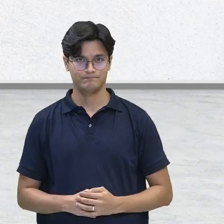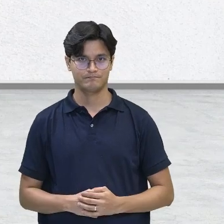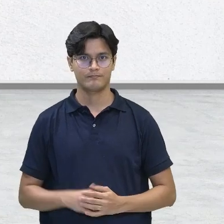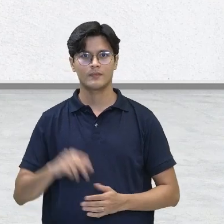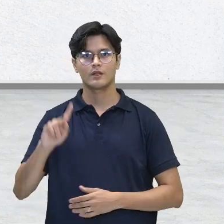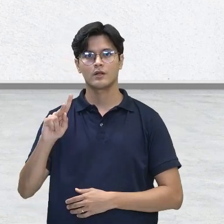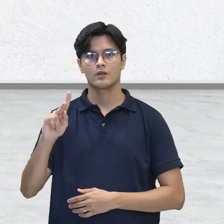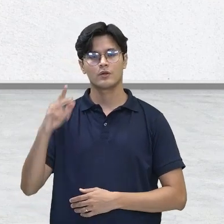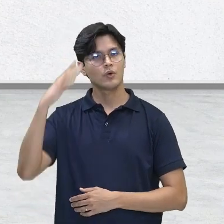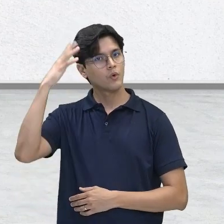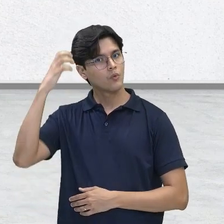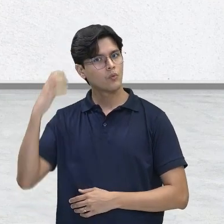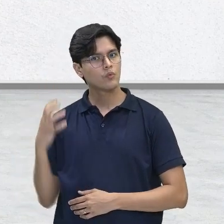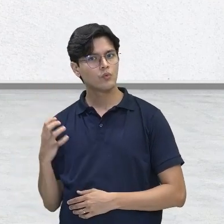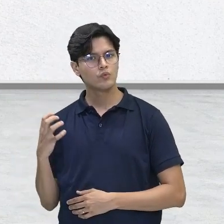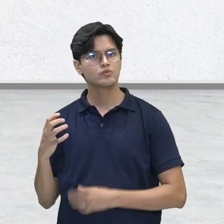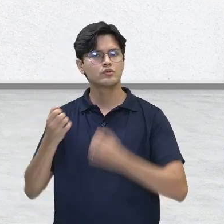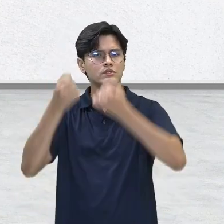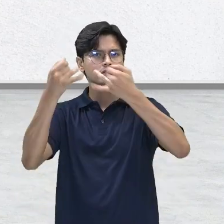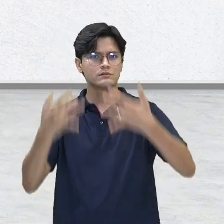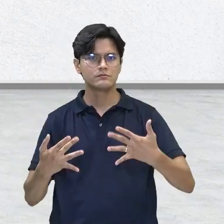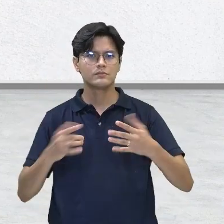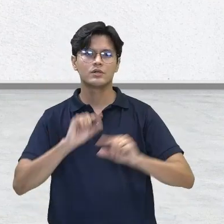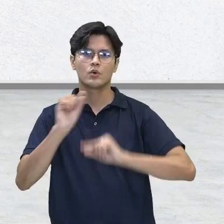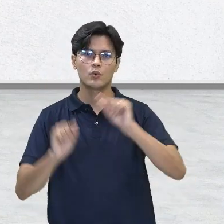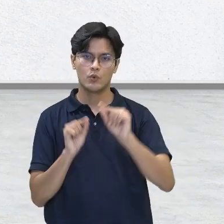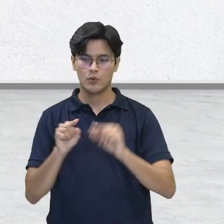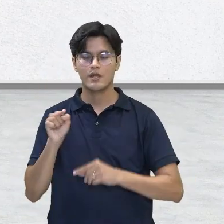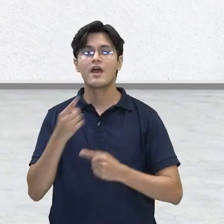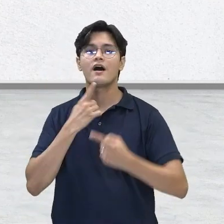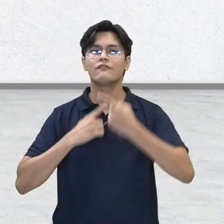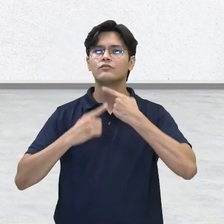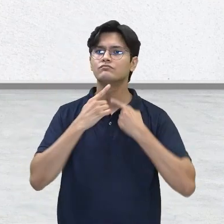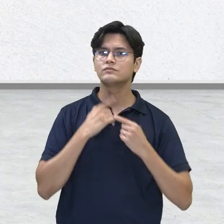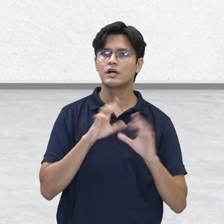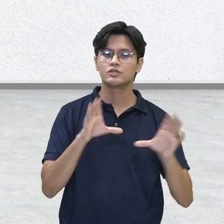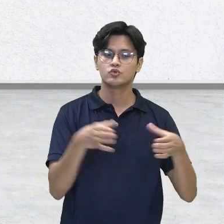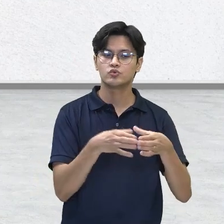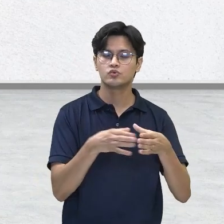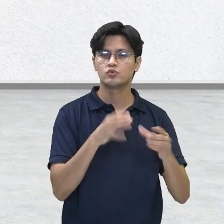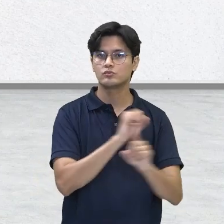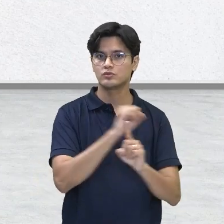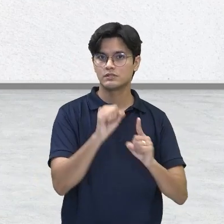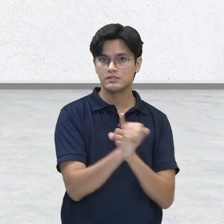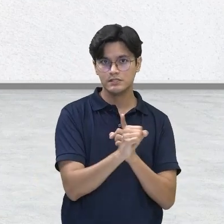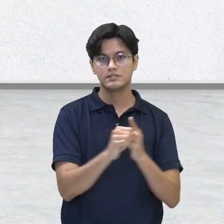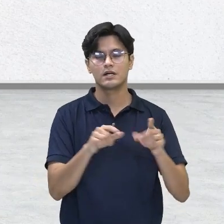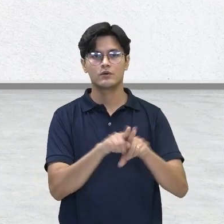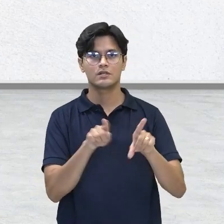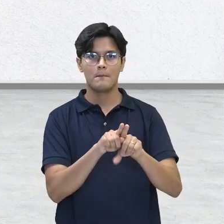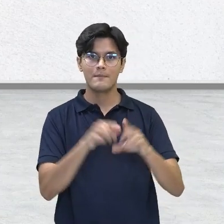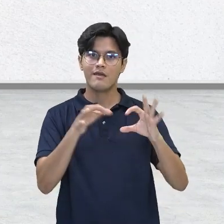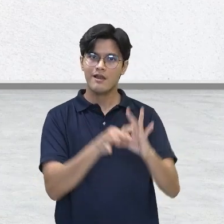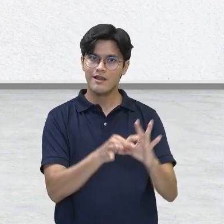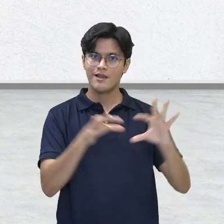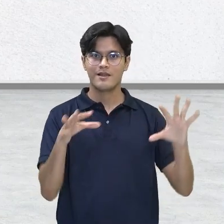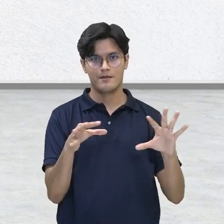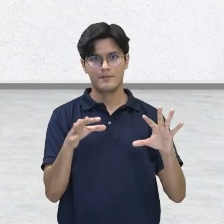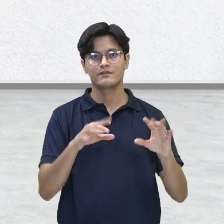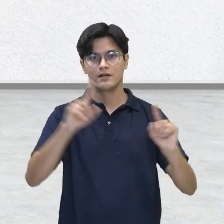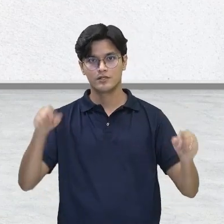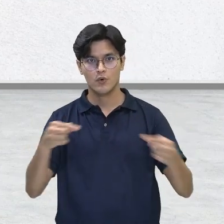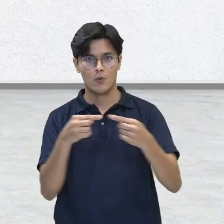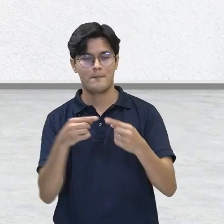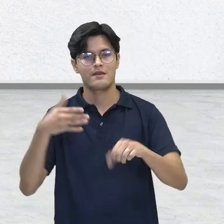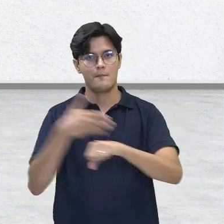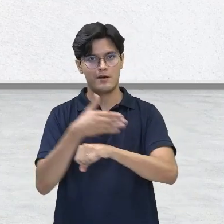seguinte: Rousseau enfatiza a vontade coletiva e a liberdade como participação ativa na